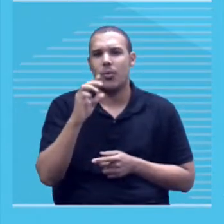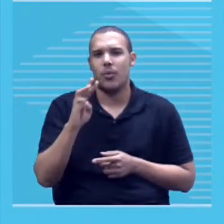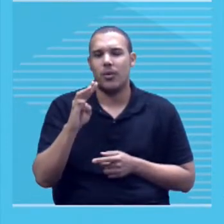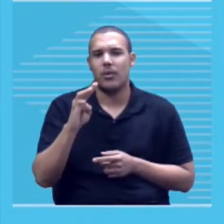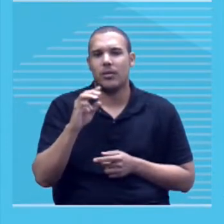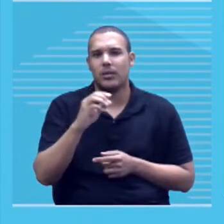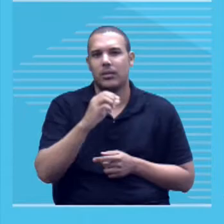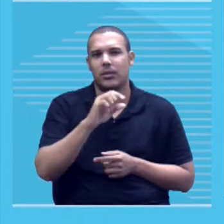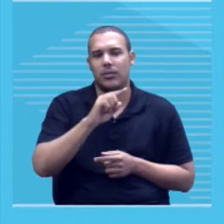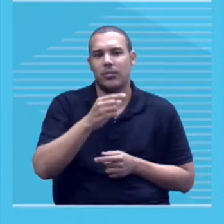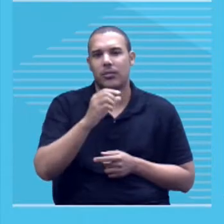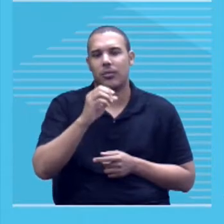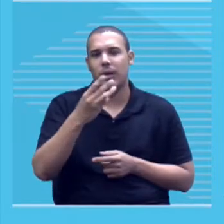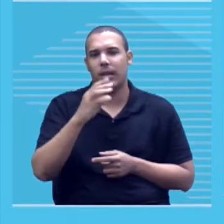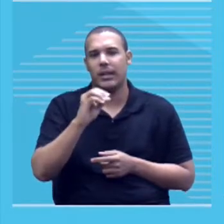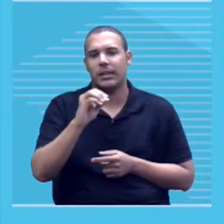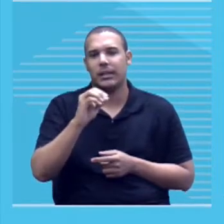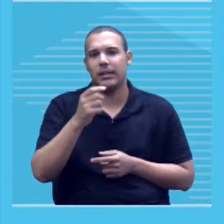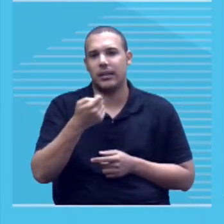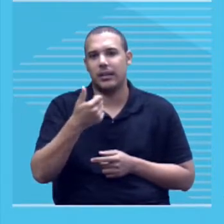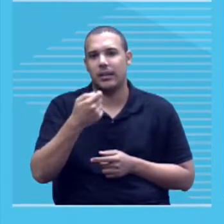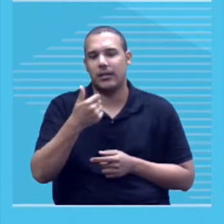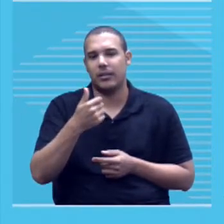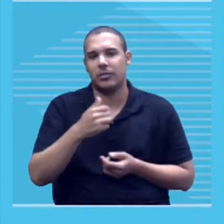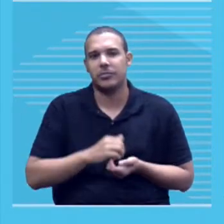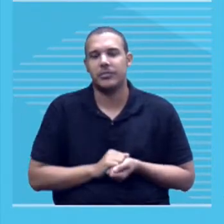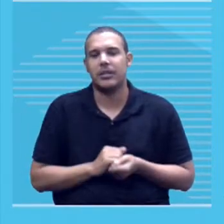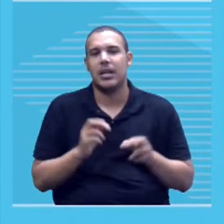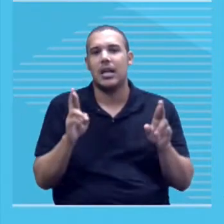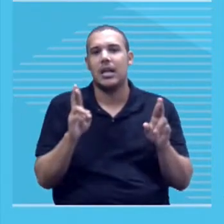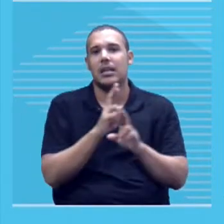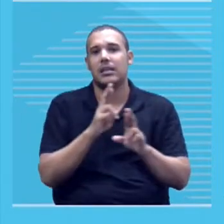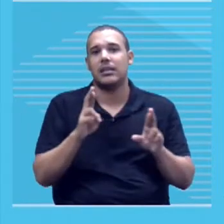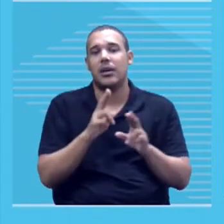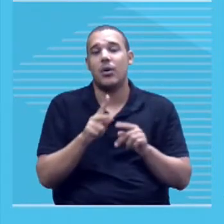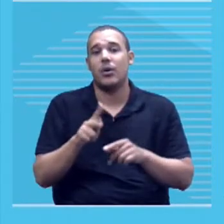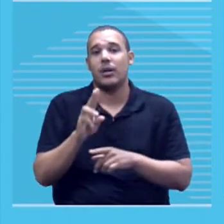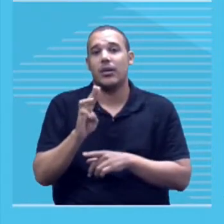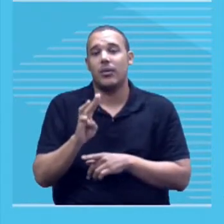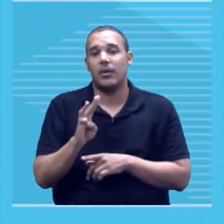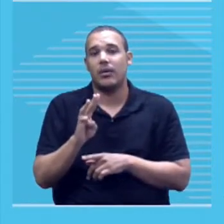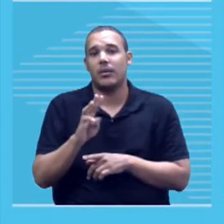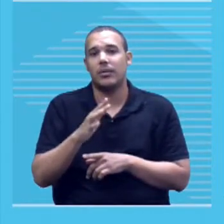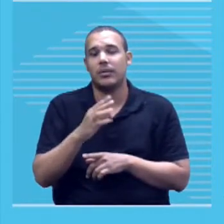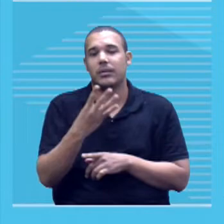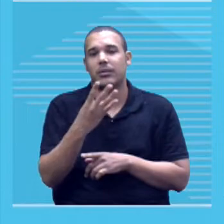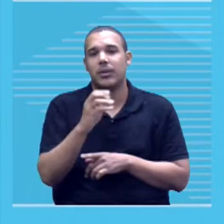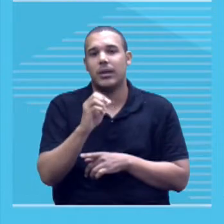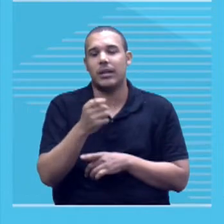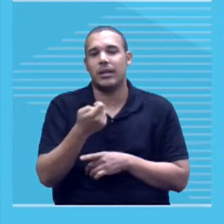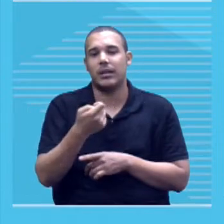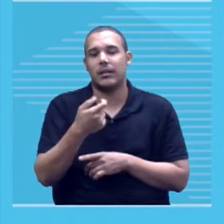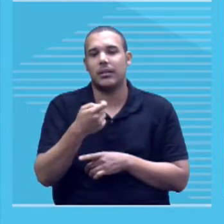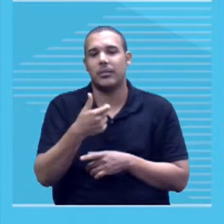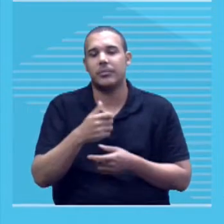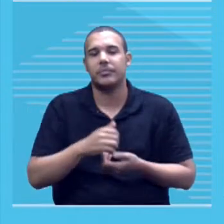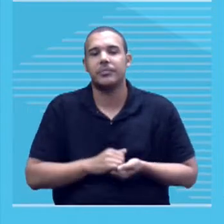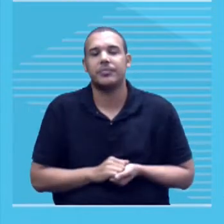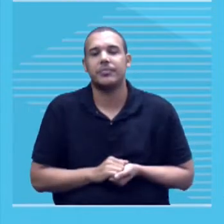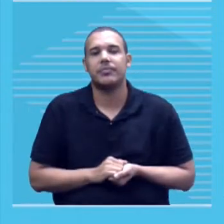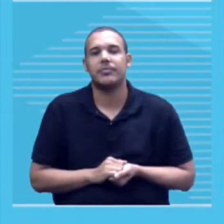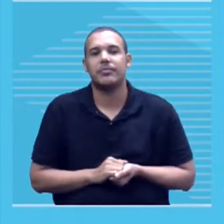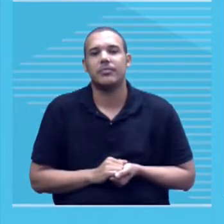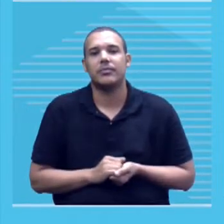40 centavos. A relação que ele te deu foi de kWh. Então, kWh custando aí 40 centavos. Tá, vamos conversar um pouco